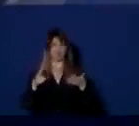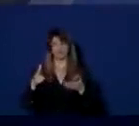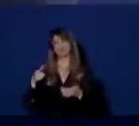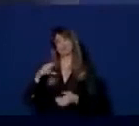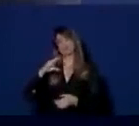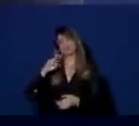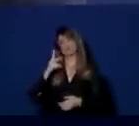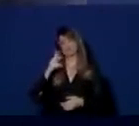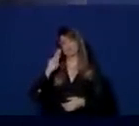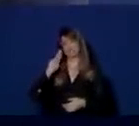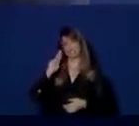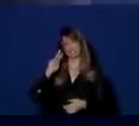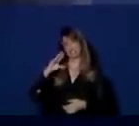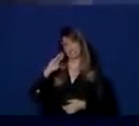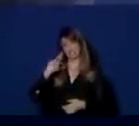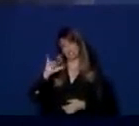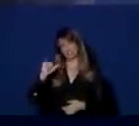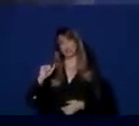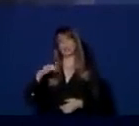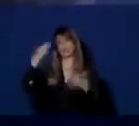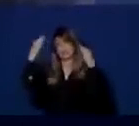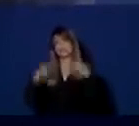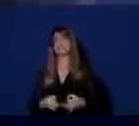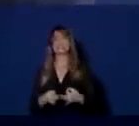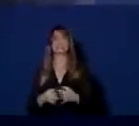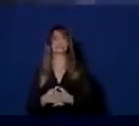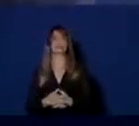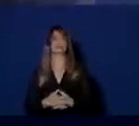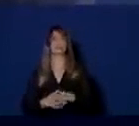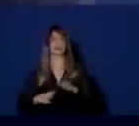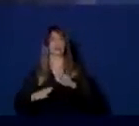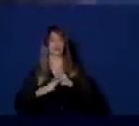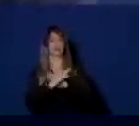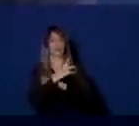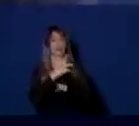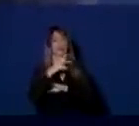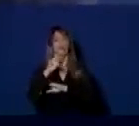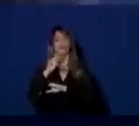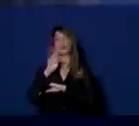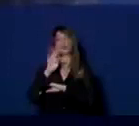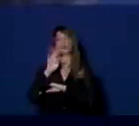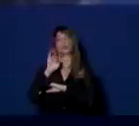e tal. Essa escalada do Putin de um jeito